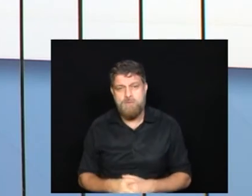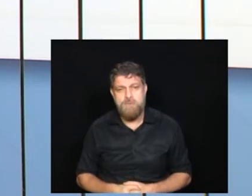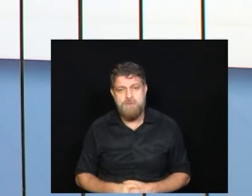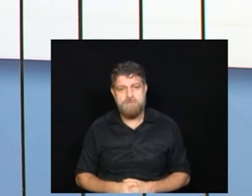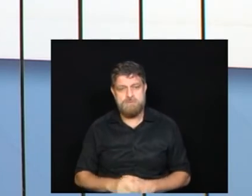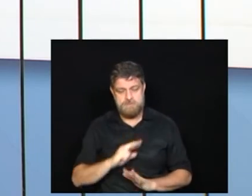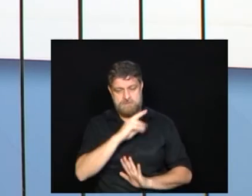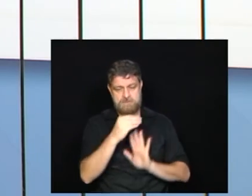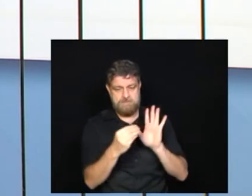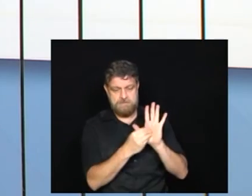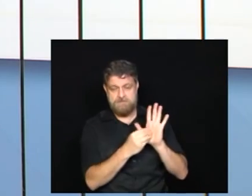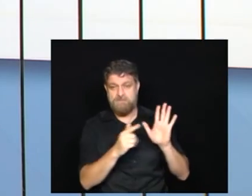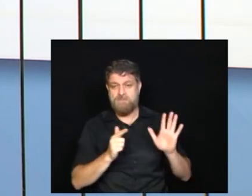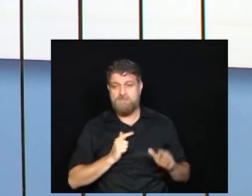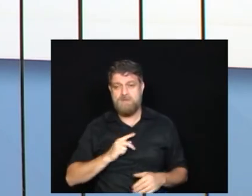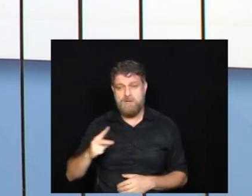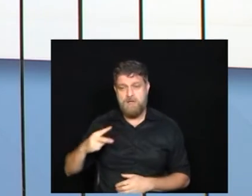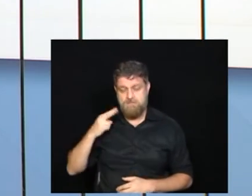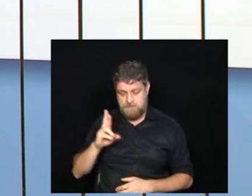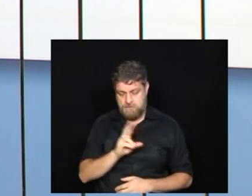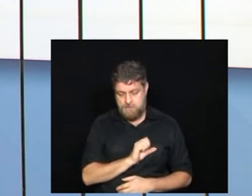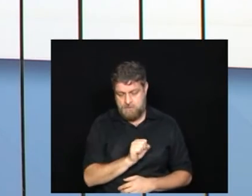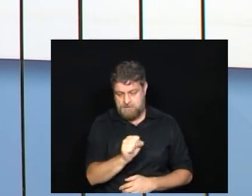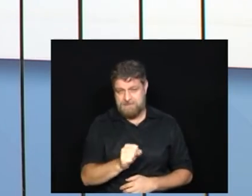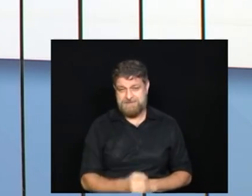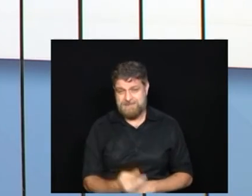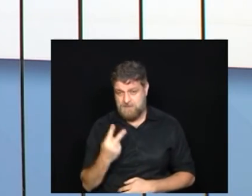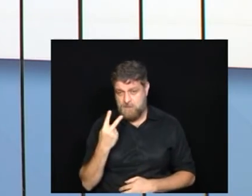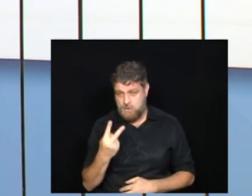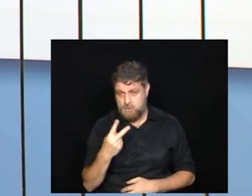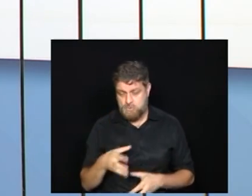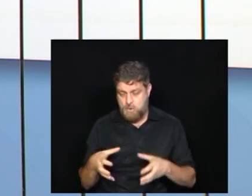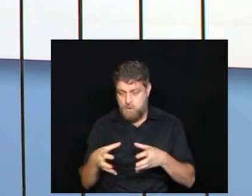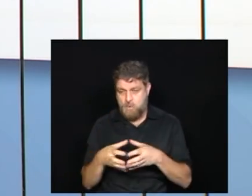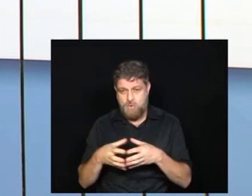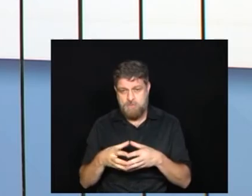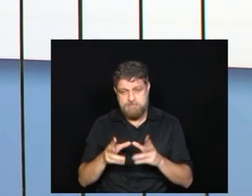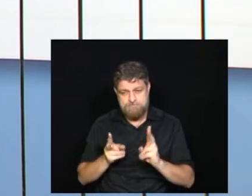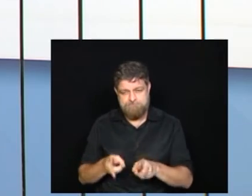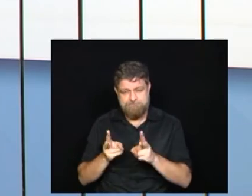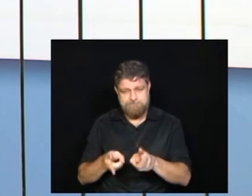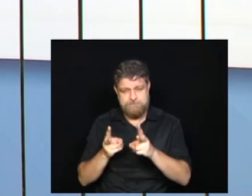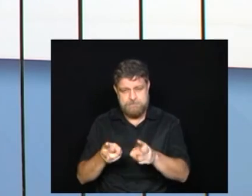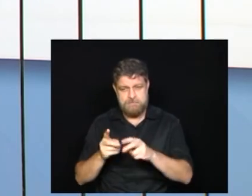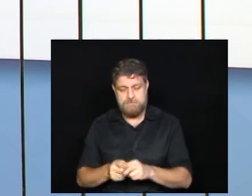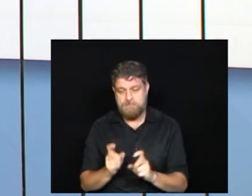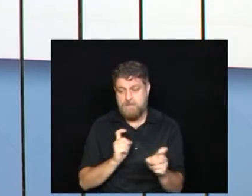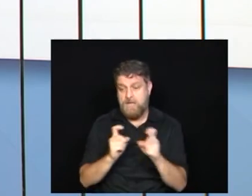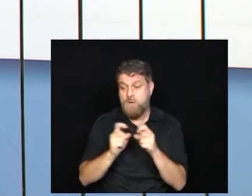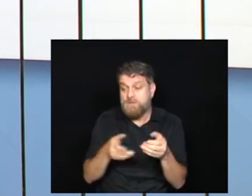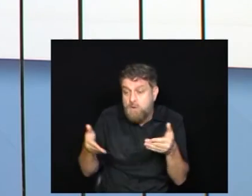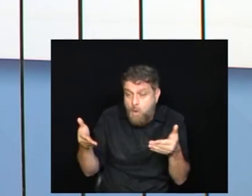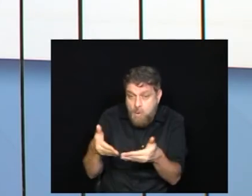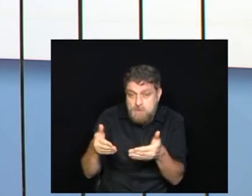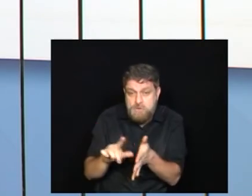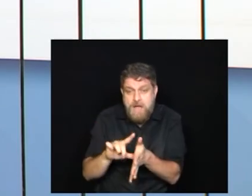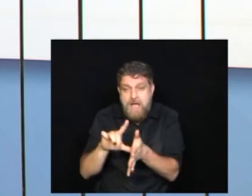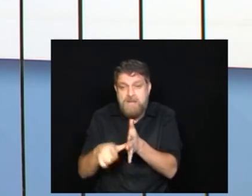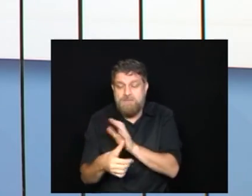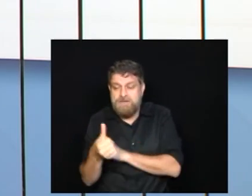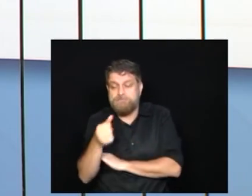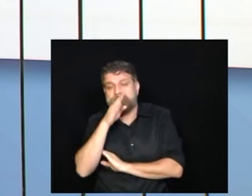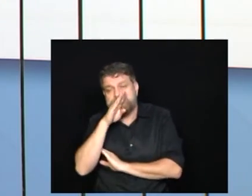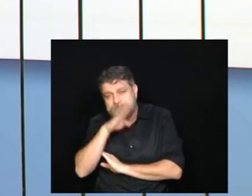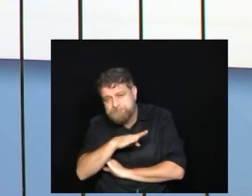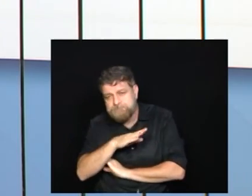Meio Ambiente, que é presidida pelo vereador Luiz Rossini. São 2 comissões permanentes da Casa que se reúnem hoje e depois, 6 horas